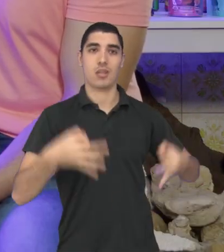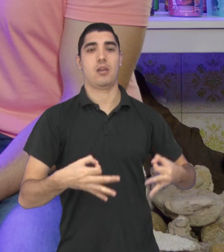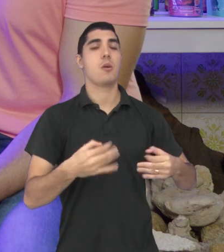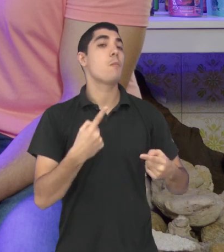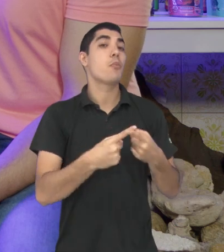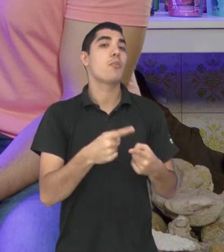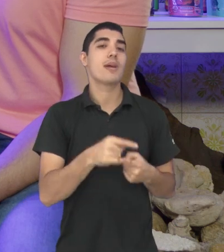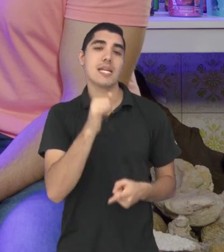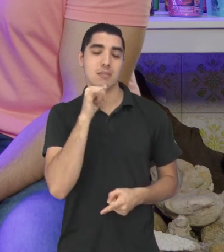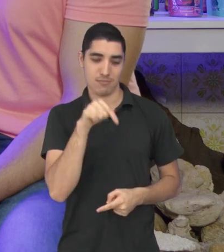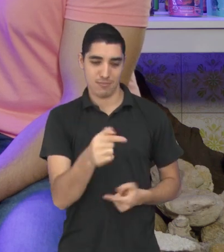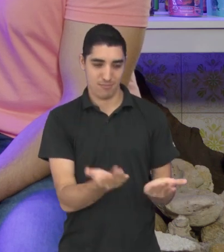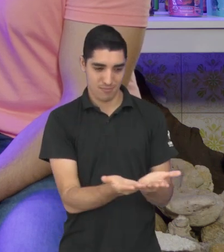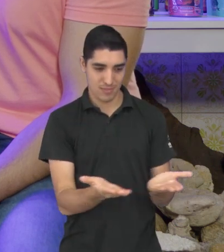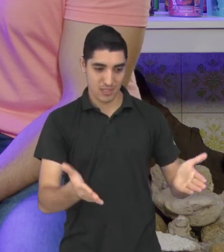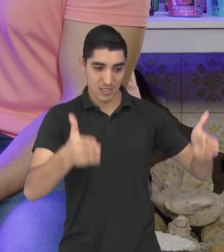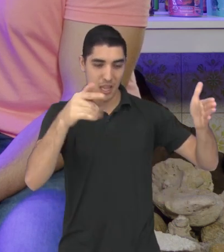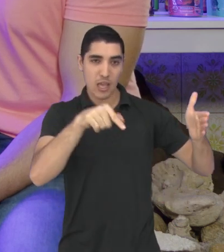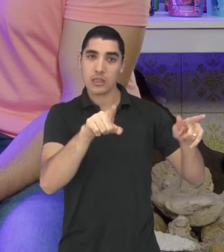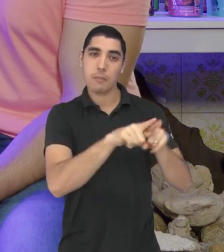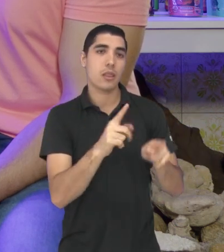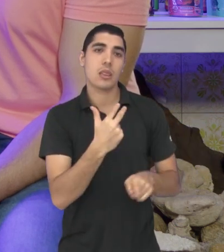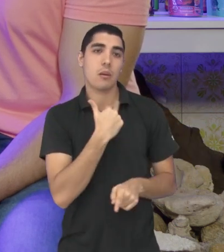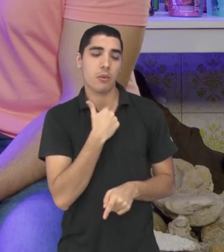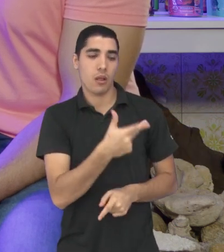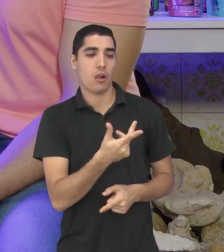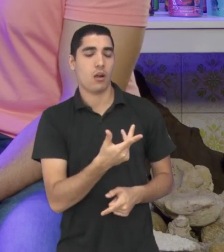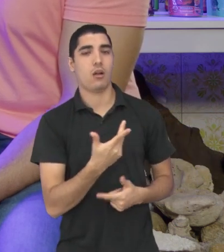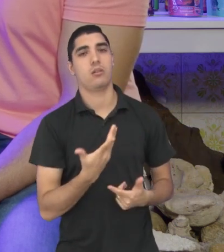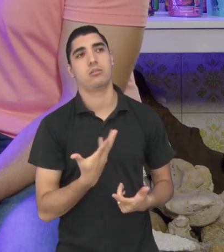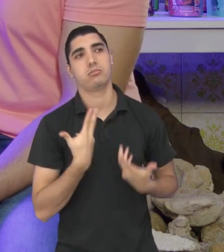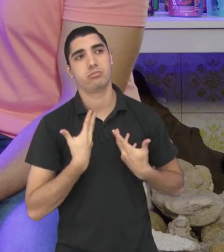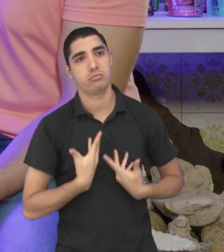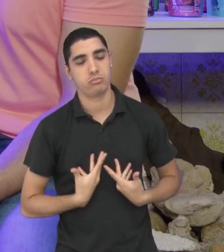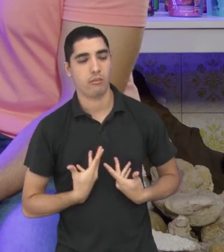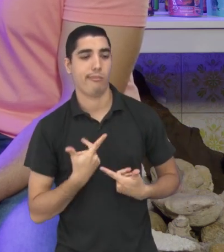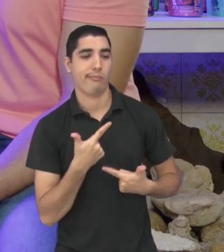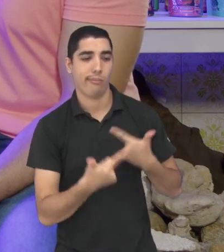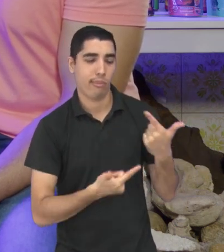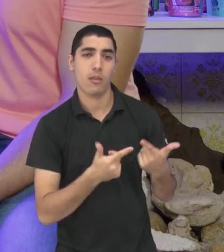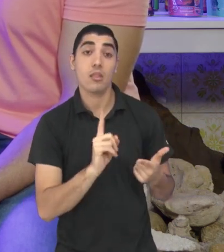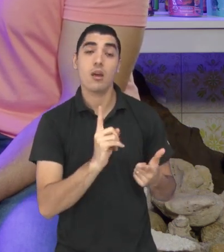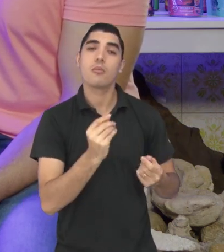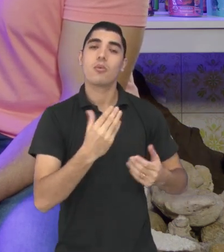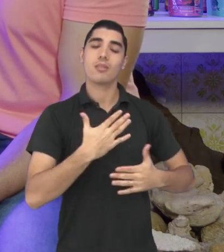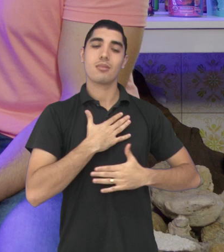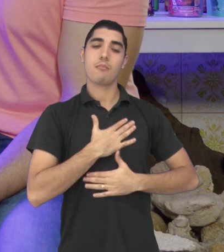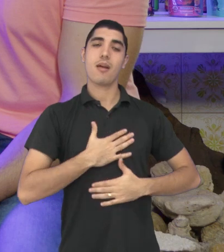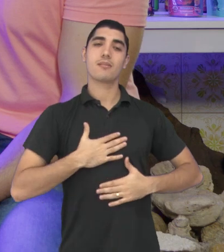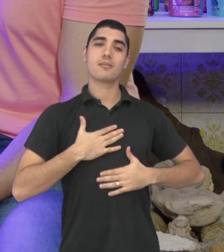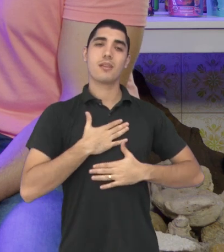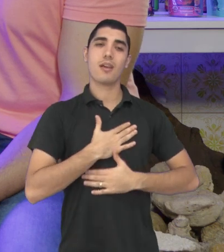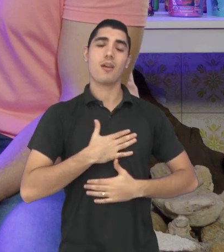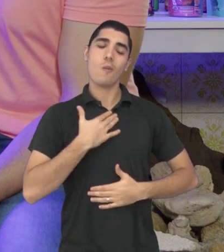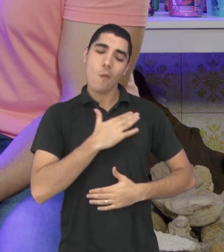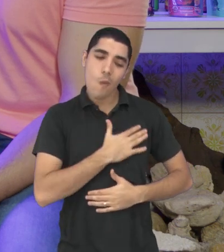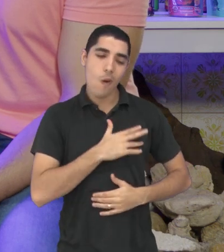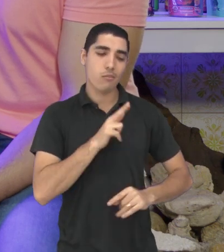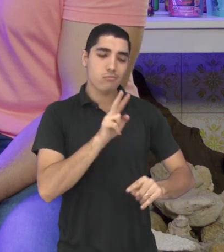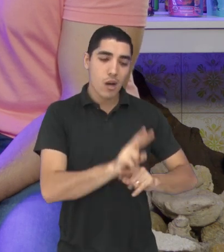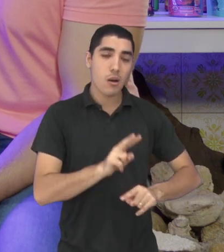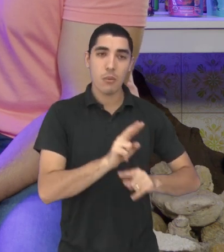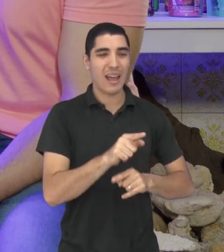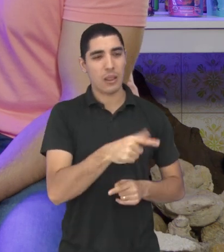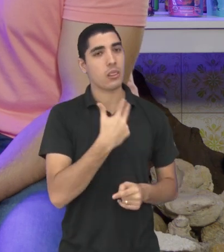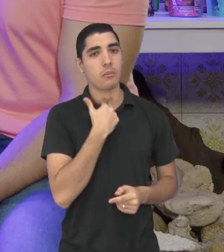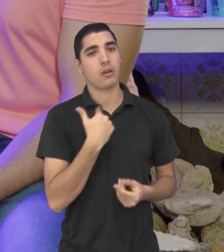aquário não pode te dar trabalho também. Ele é para ter prazer, ele ser prazeroso. Então ele não pode